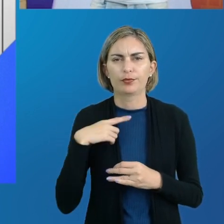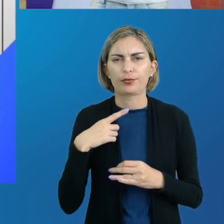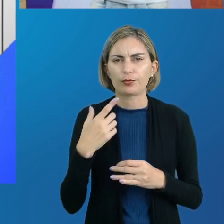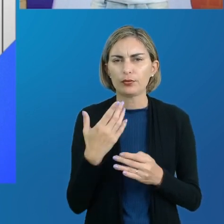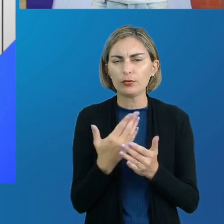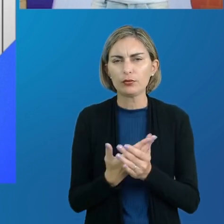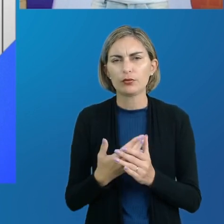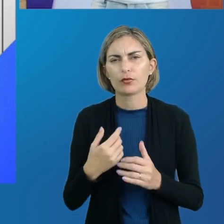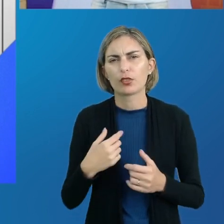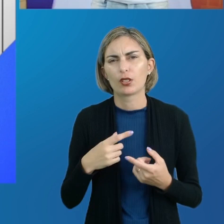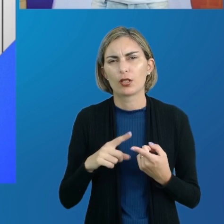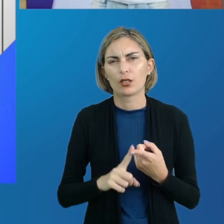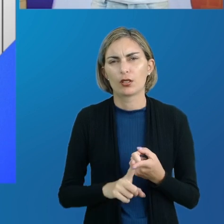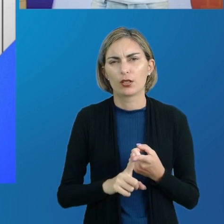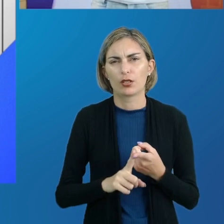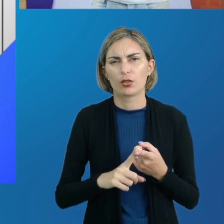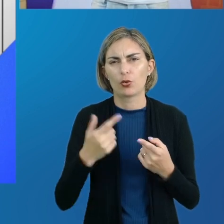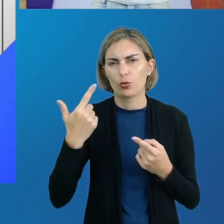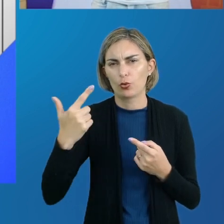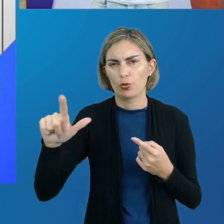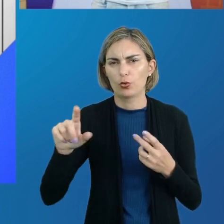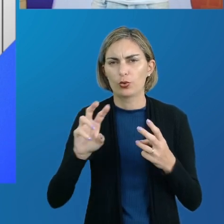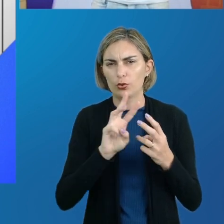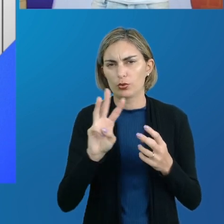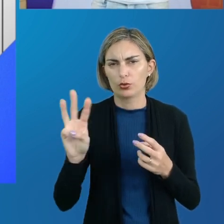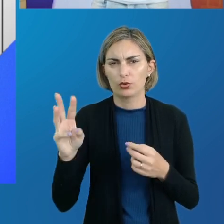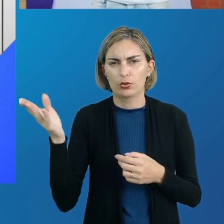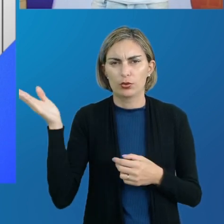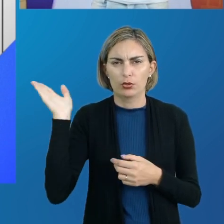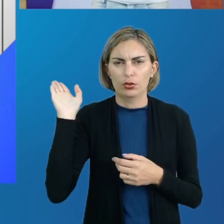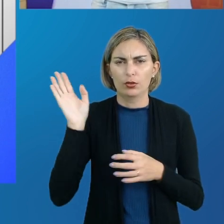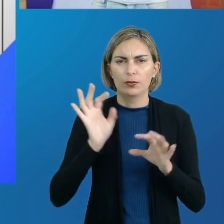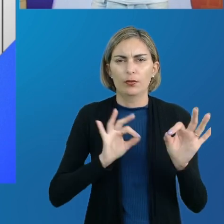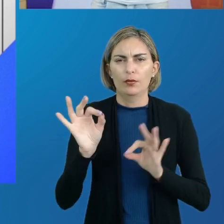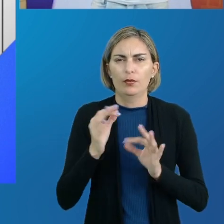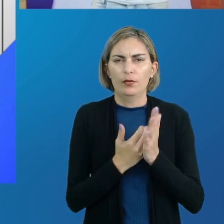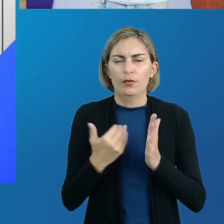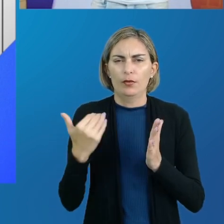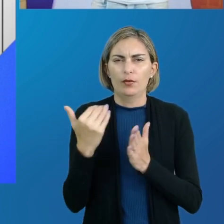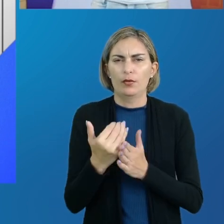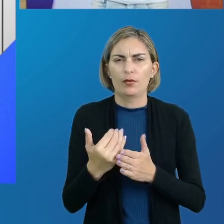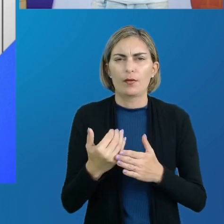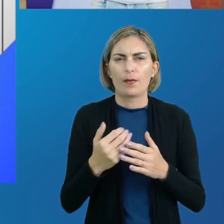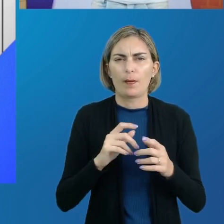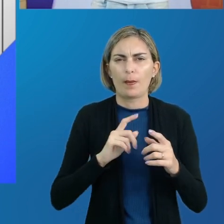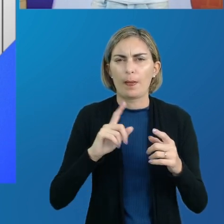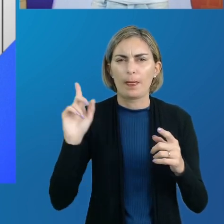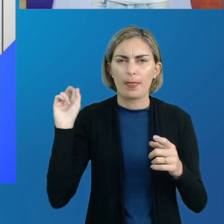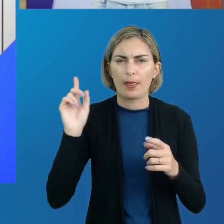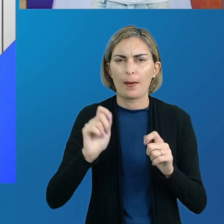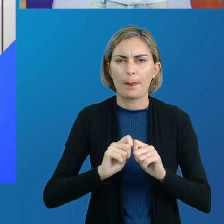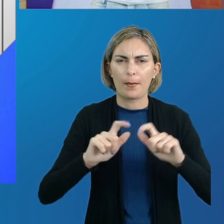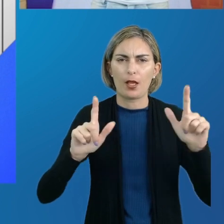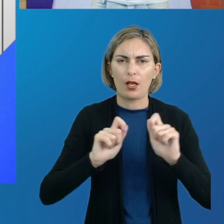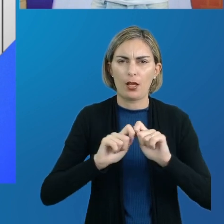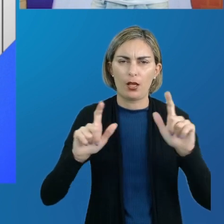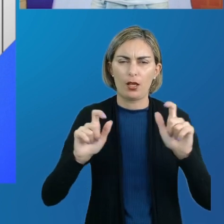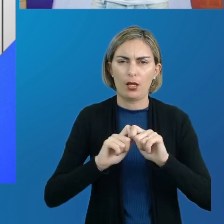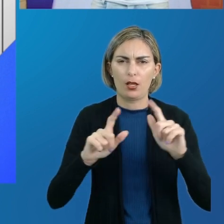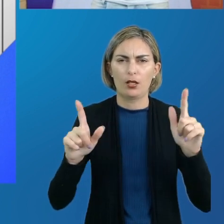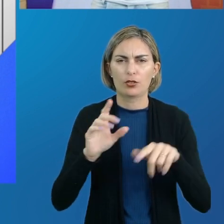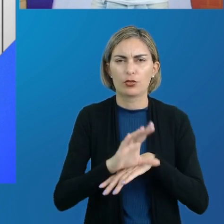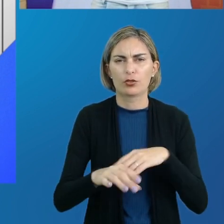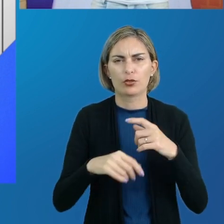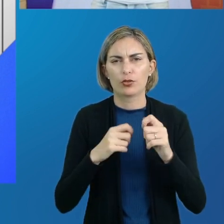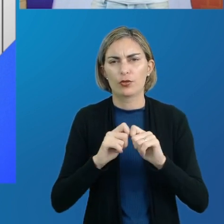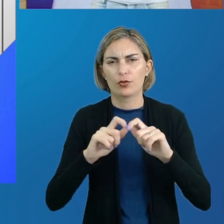sua página do WordPress em um site de e-commerce. O Joomla é mais preparado para tal. Isso vale para páginas com mais complexidade e com mais recursos,